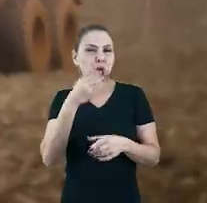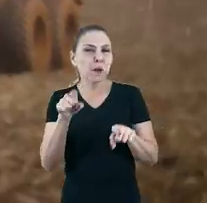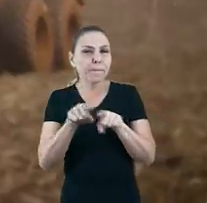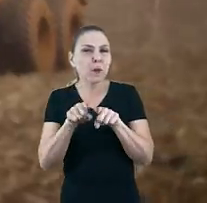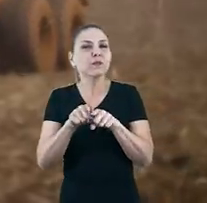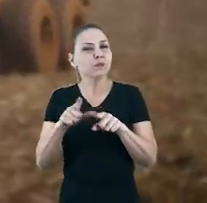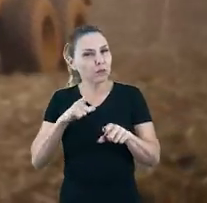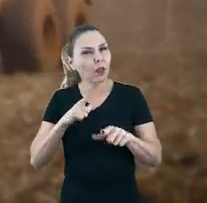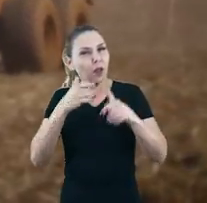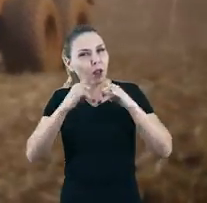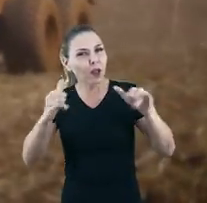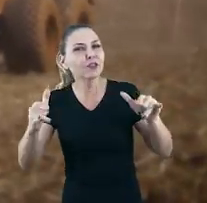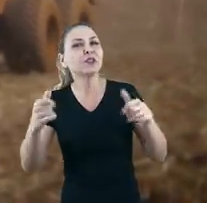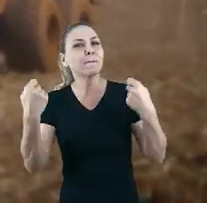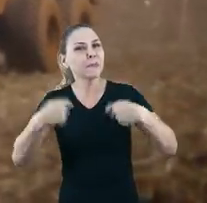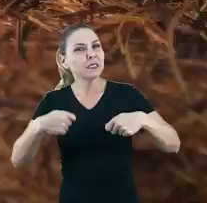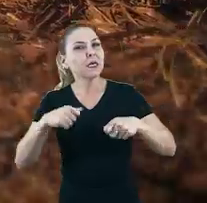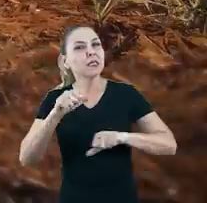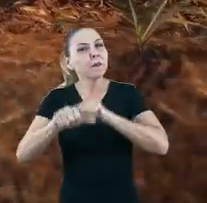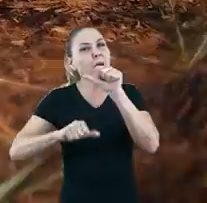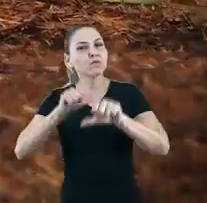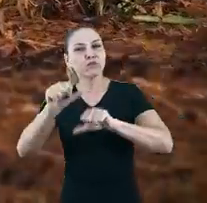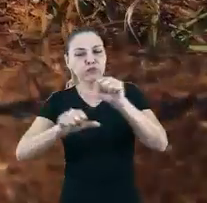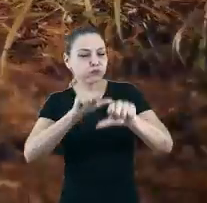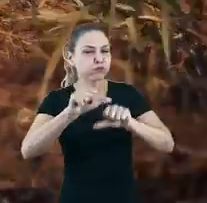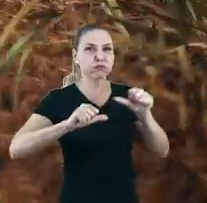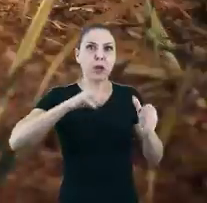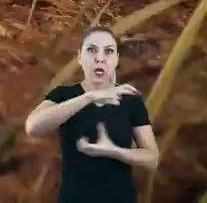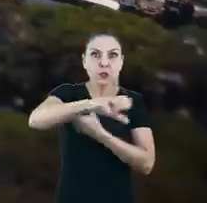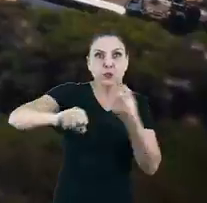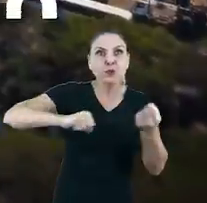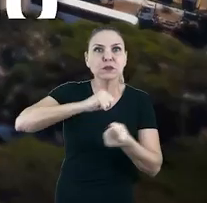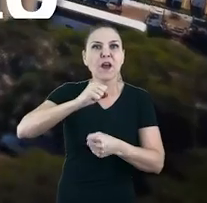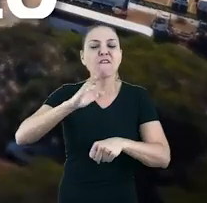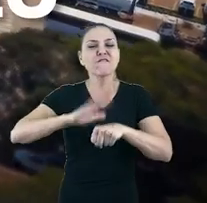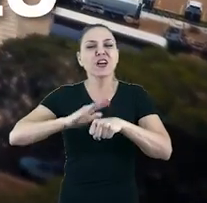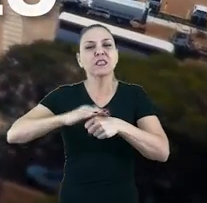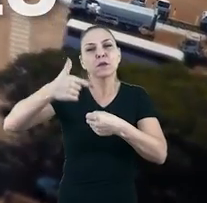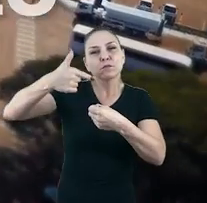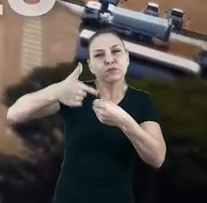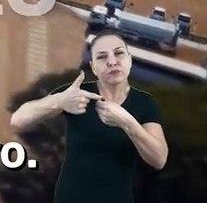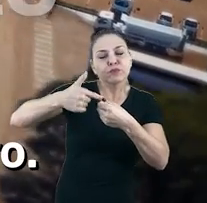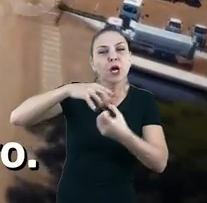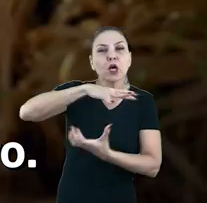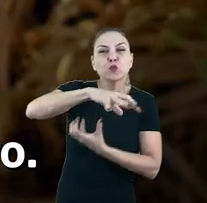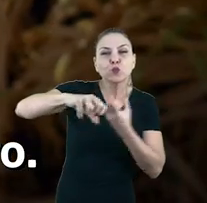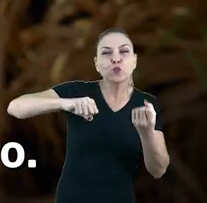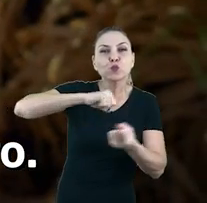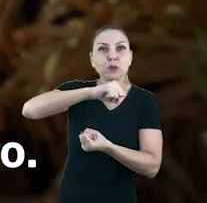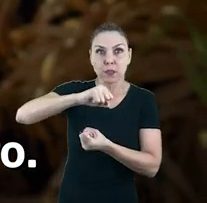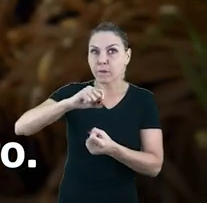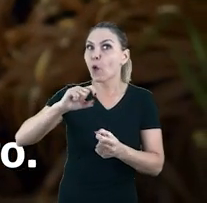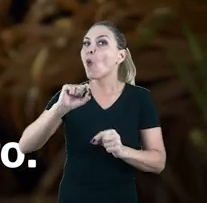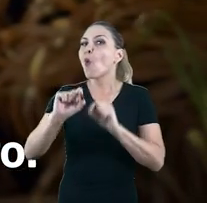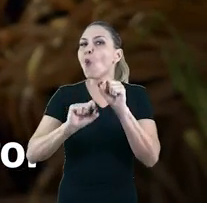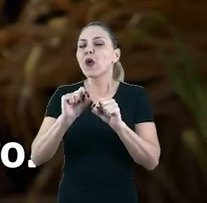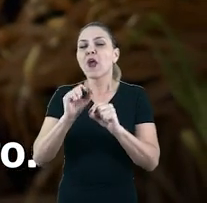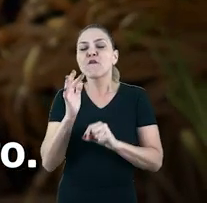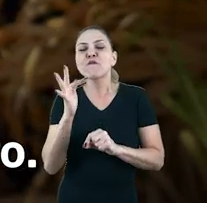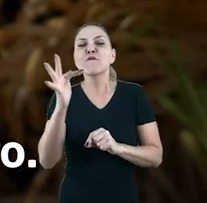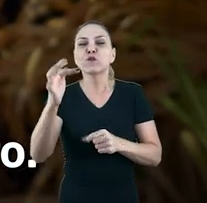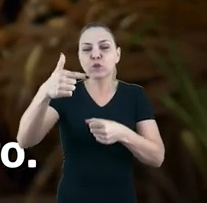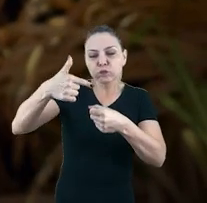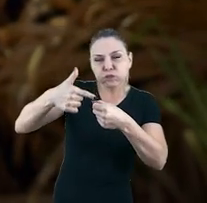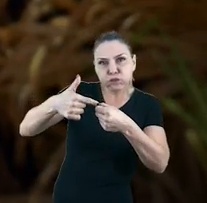pode tirar a energia necessária e renovável para produzir o hidrogênio verde. O hidrogênio verde é o combustível